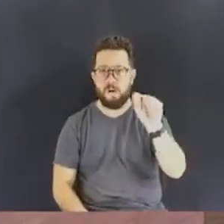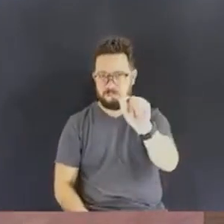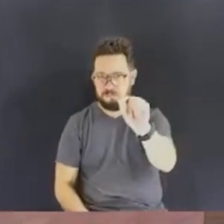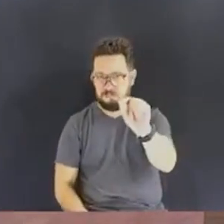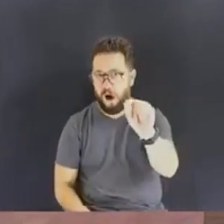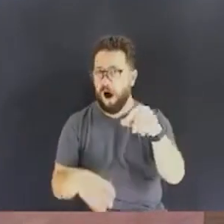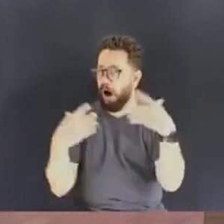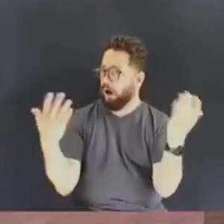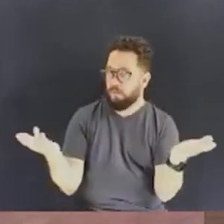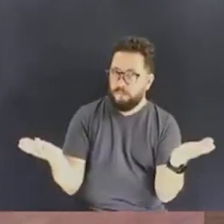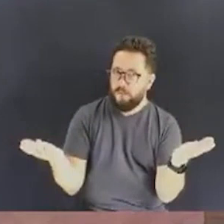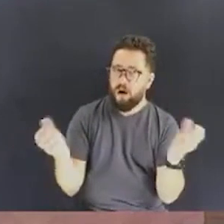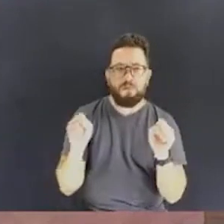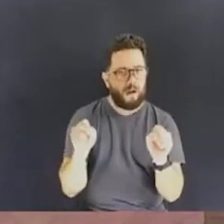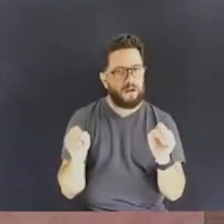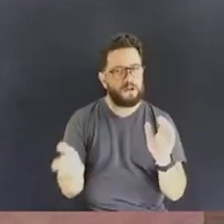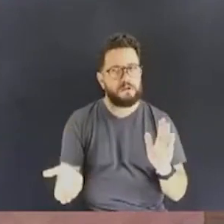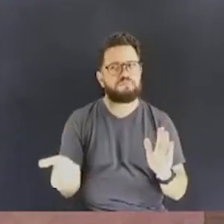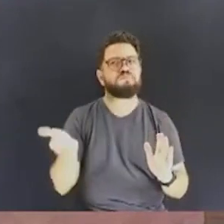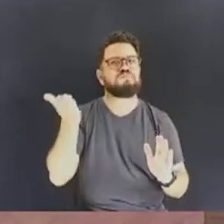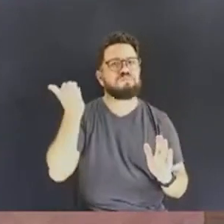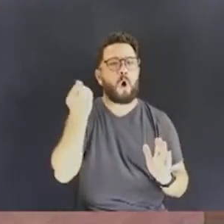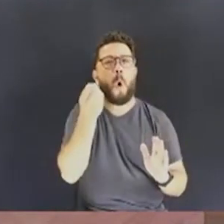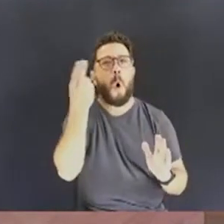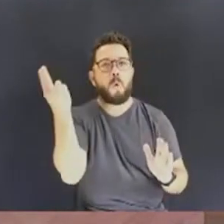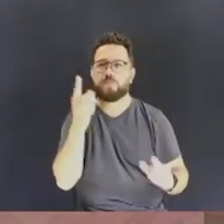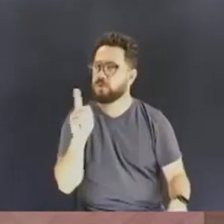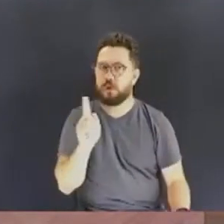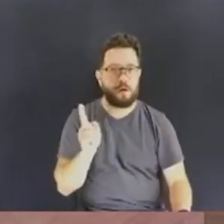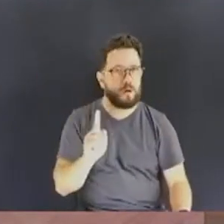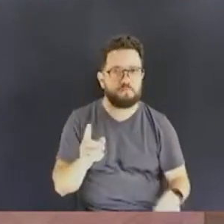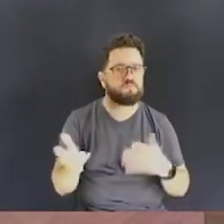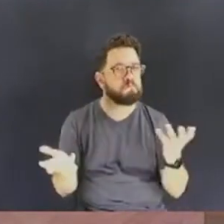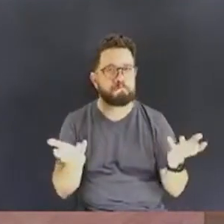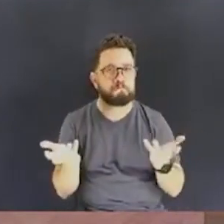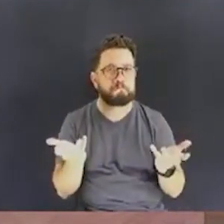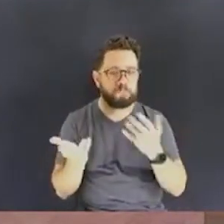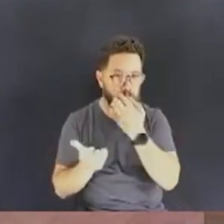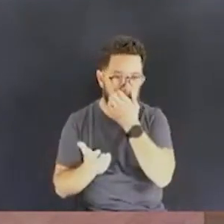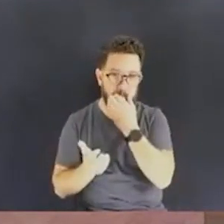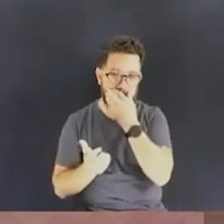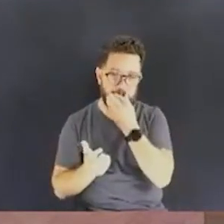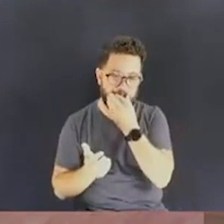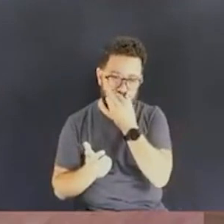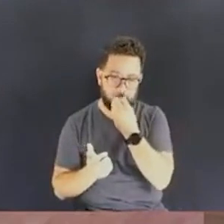maior, mas importante, para que haja também um incentivo a esses contratos de gaveta. Muito obrigada, senhor